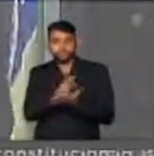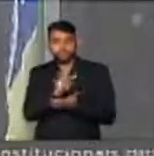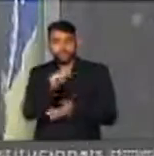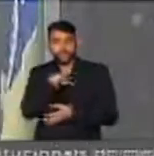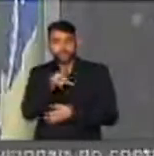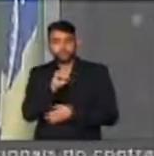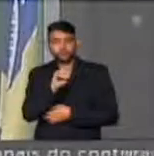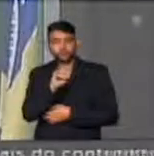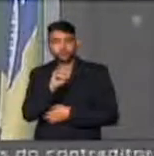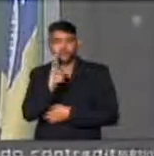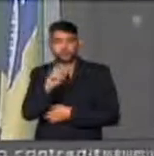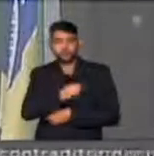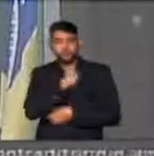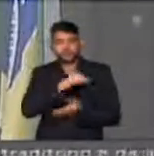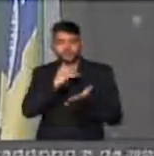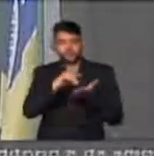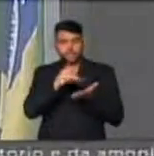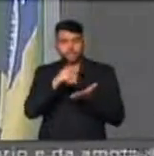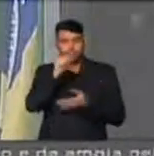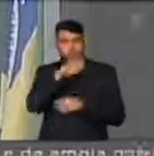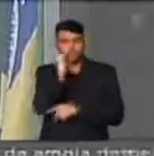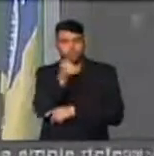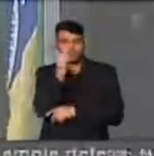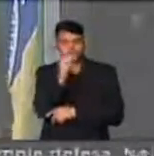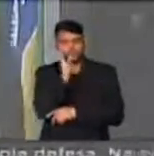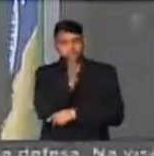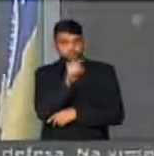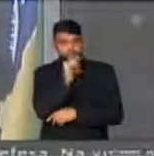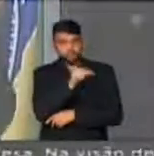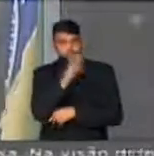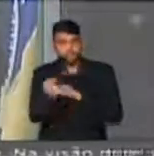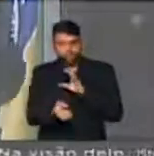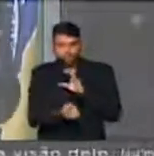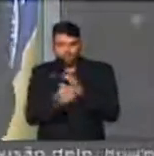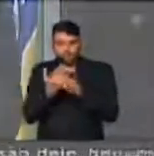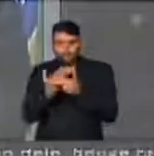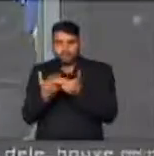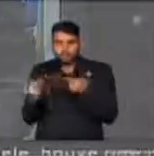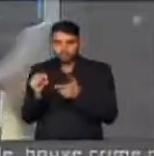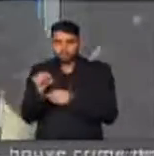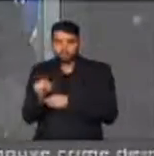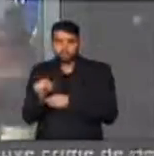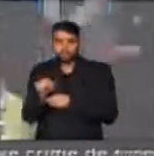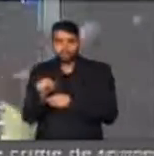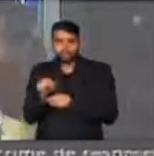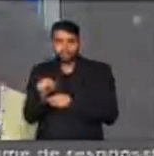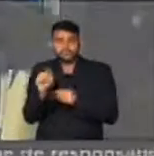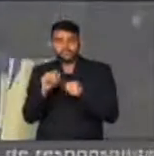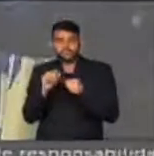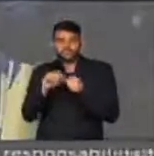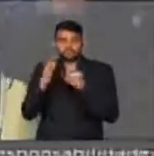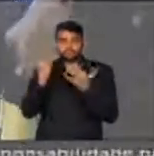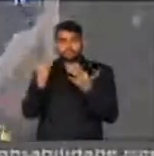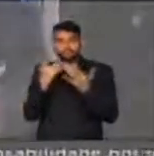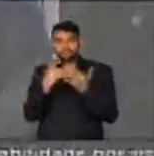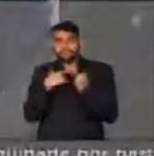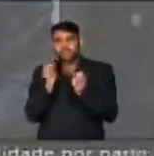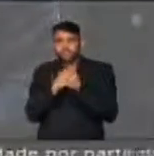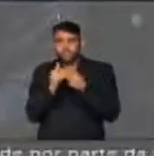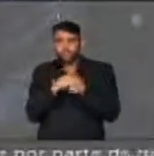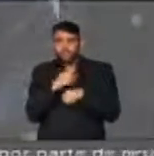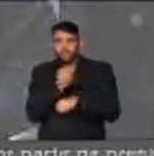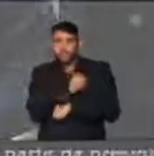Arno, que já era secretário lá no Rio Grande do Sul, cria essa coisa de fantasiar números,